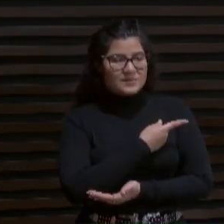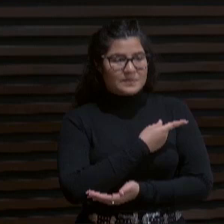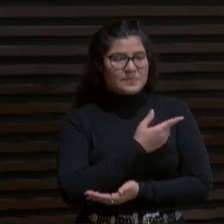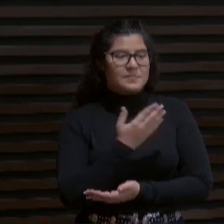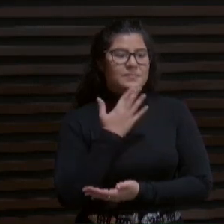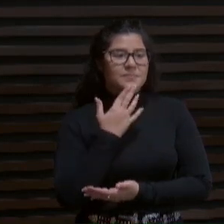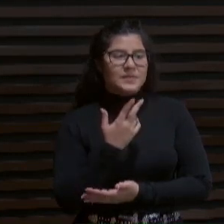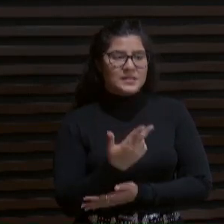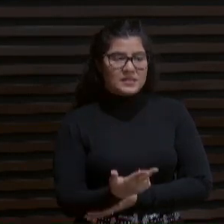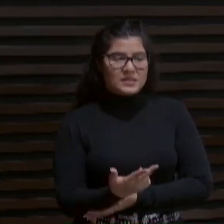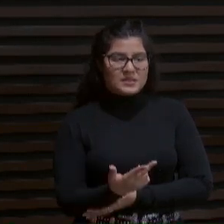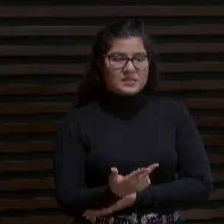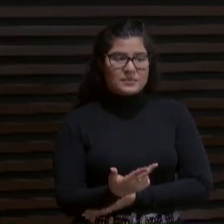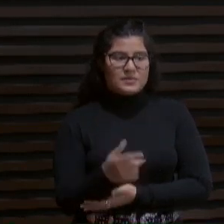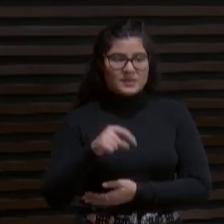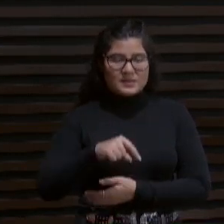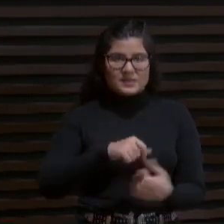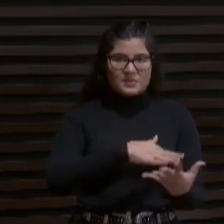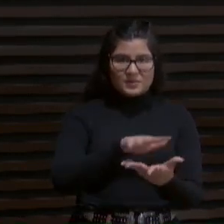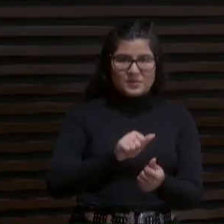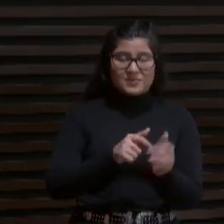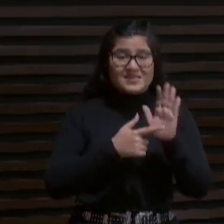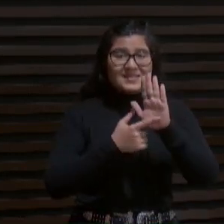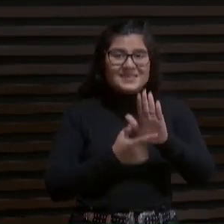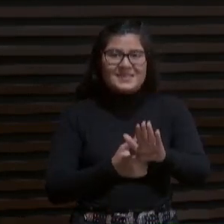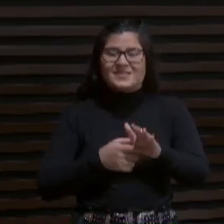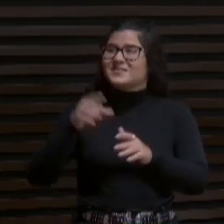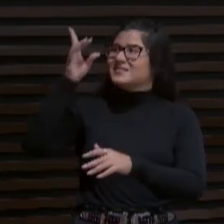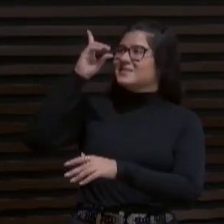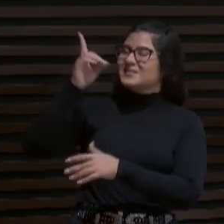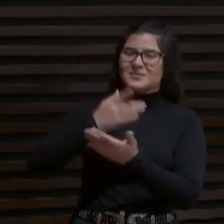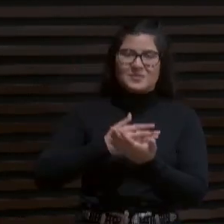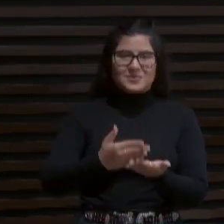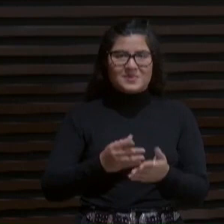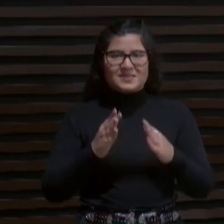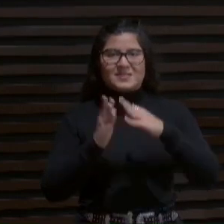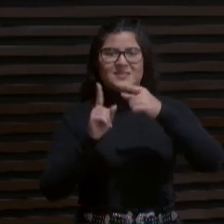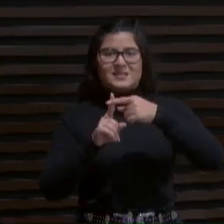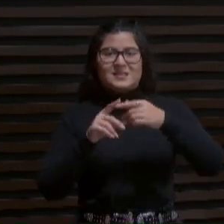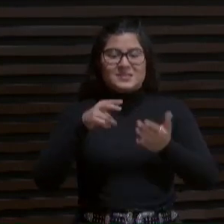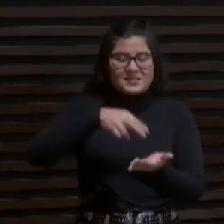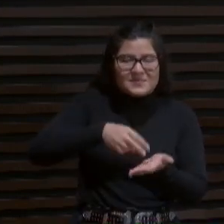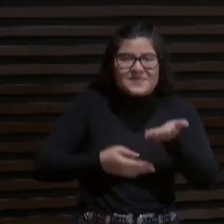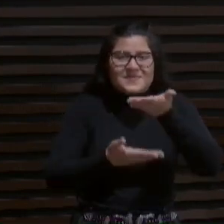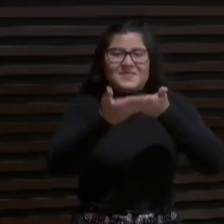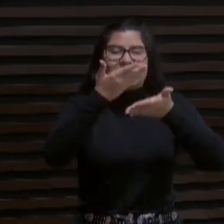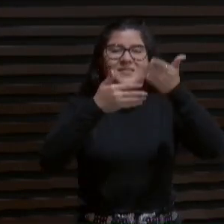vitoriosa nessa terra. Está o sinal de Deus no início da igreja. A ressurreição de Jesus é